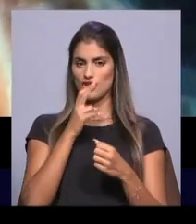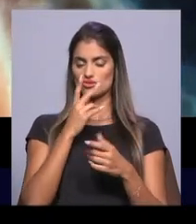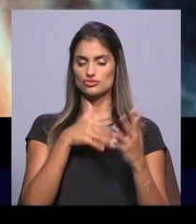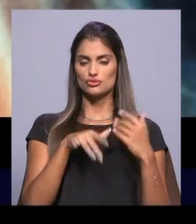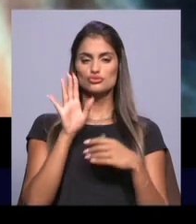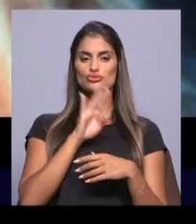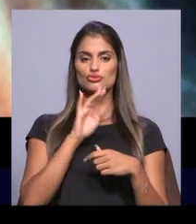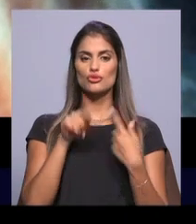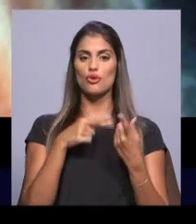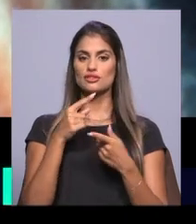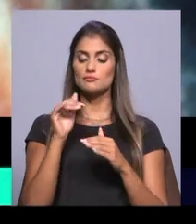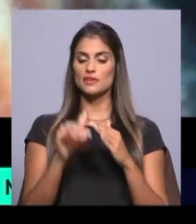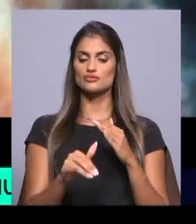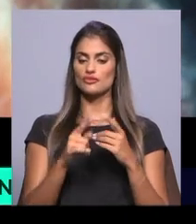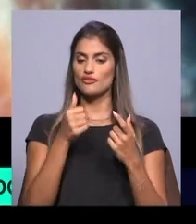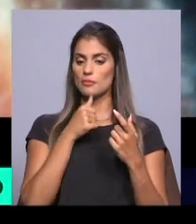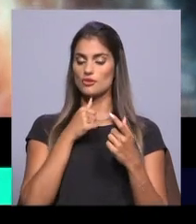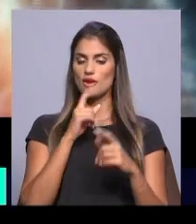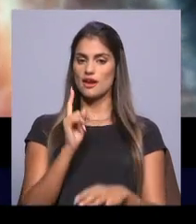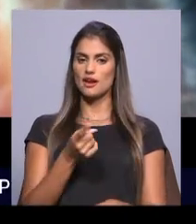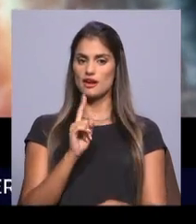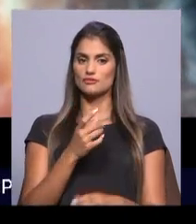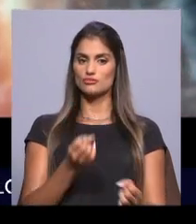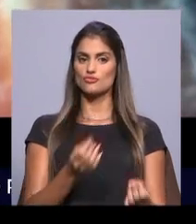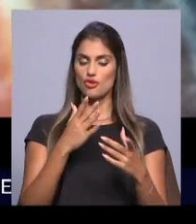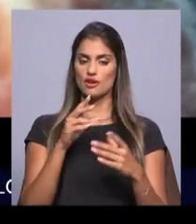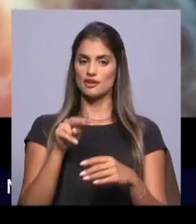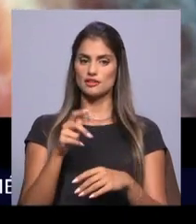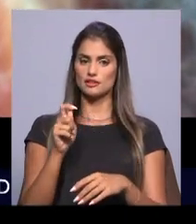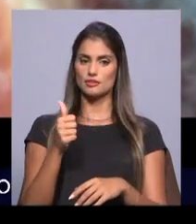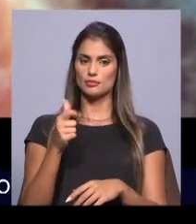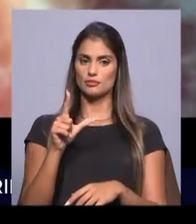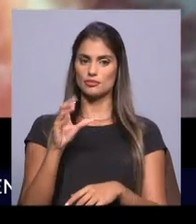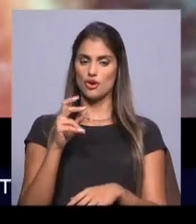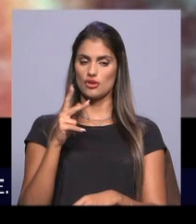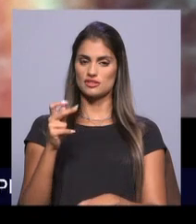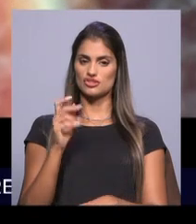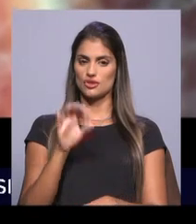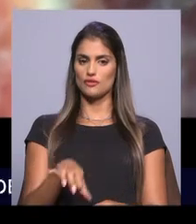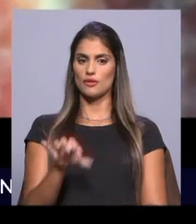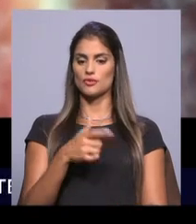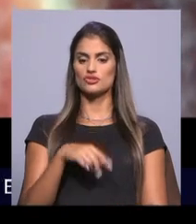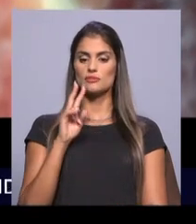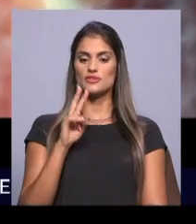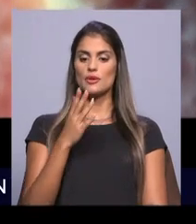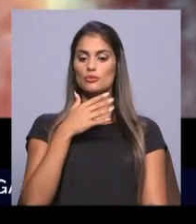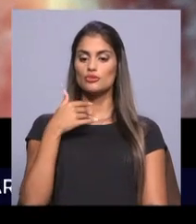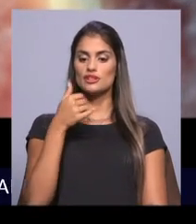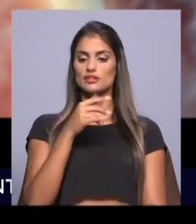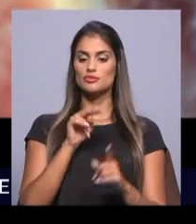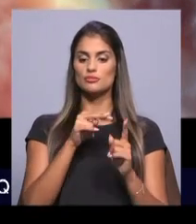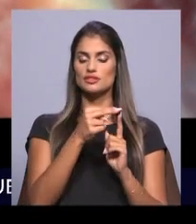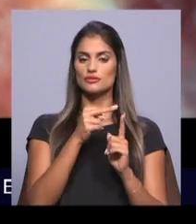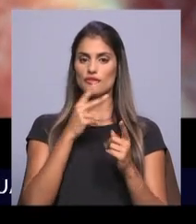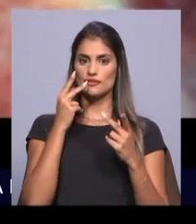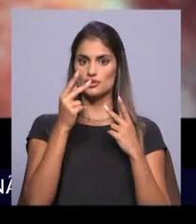que a outra. Provavelmente esta mais vermelha é exatamente a que deu origem a esta nebulosa planetária. E toda esta forma que nós estamos a ver, lindíssima do ponto de vista visual,